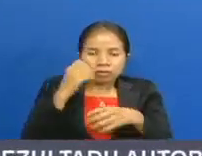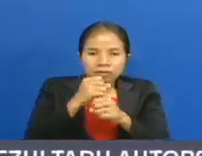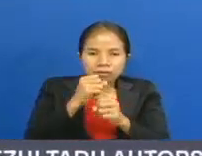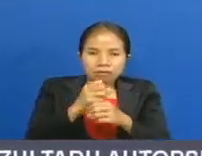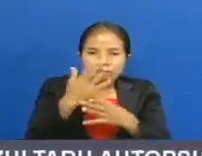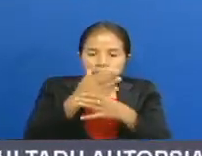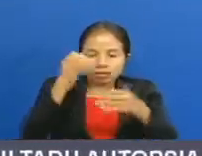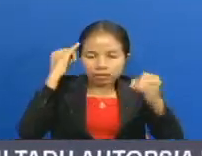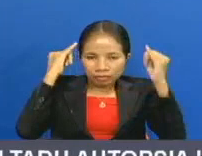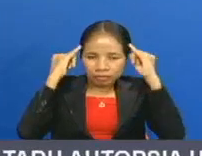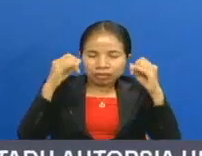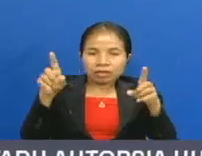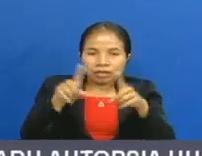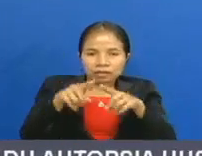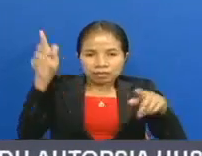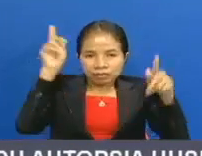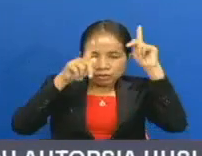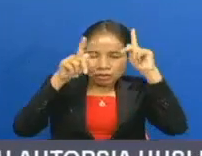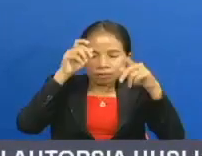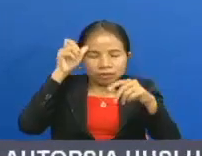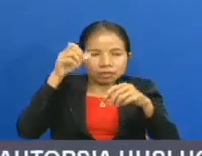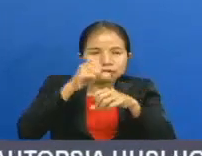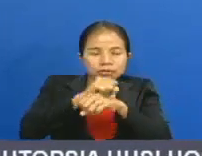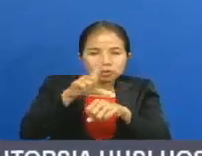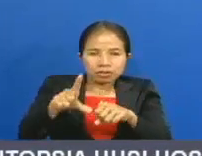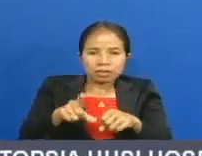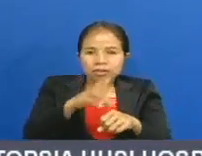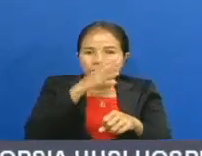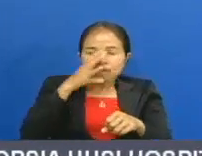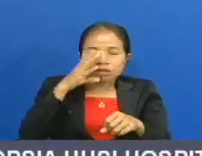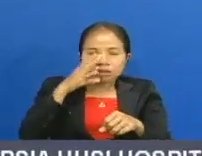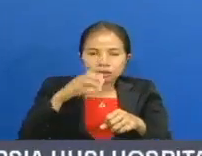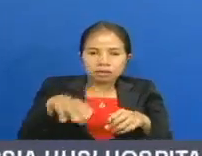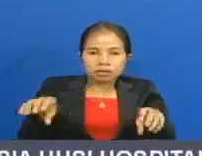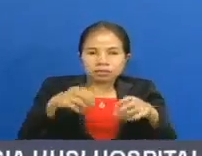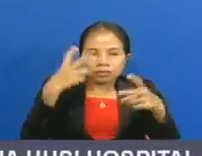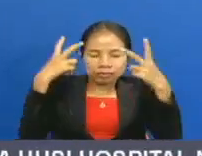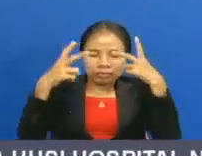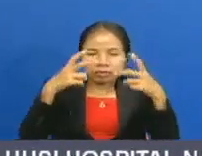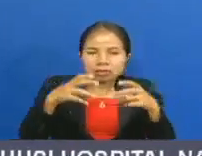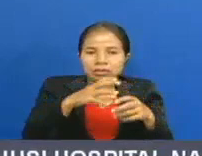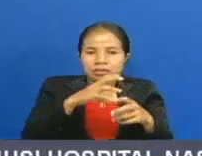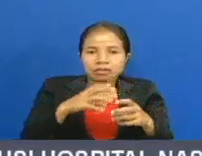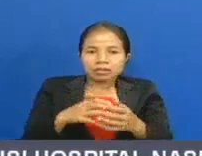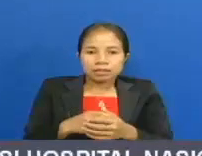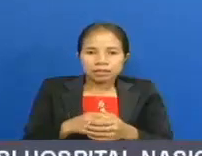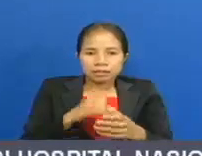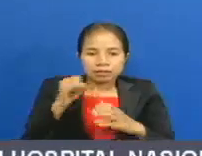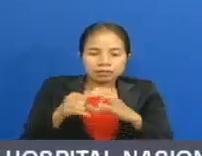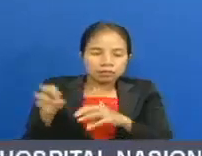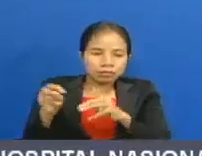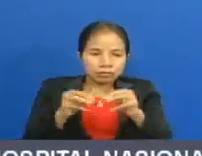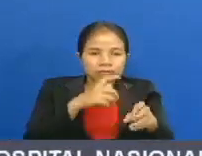explora informação relacionada ao problema social, setor agricultura, setor turismo, inclui assunto mudança